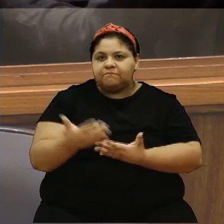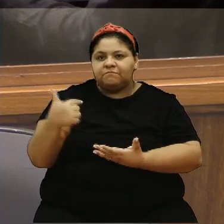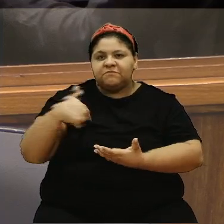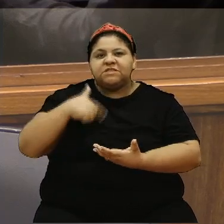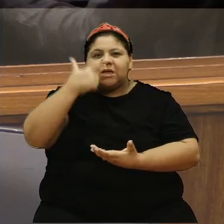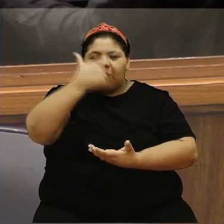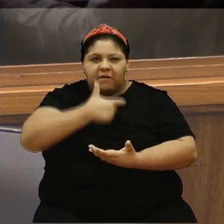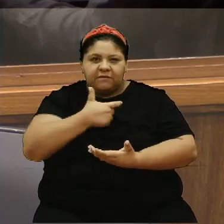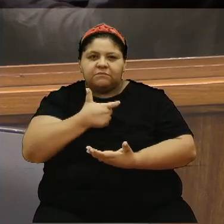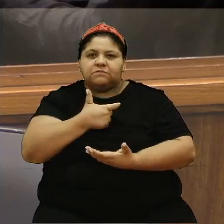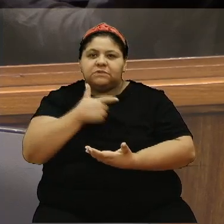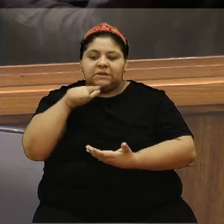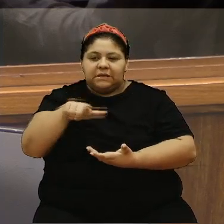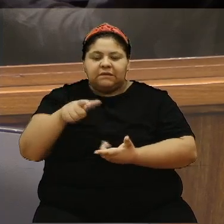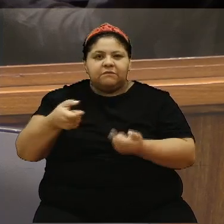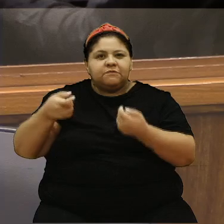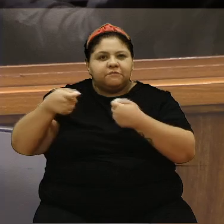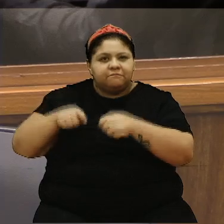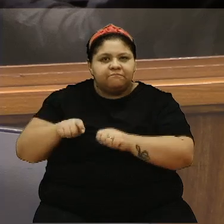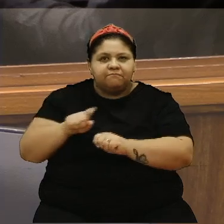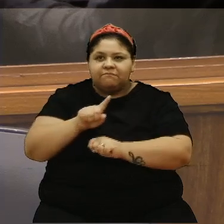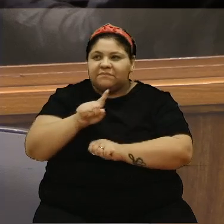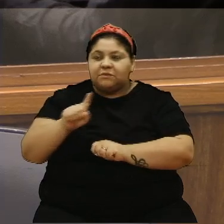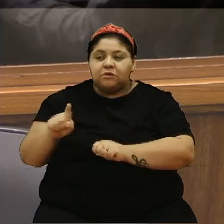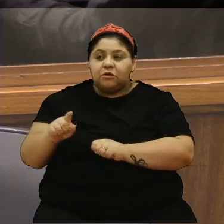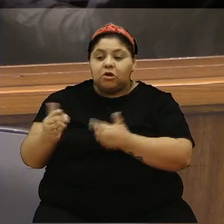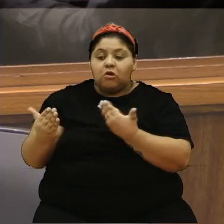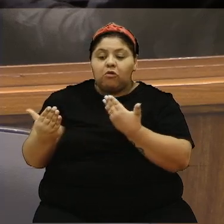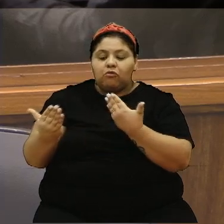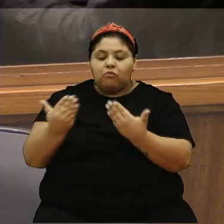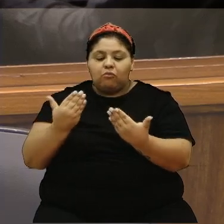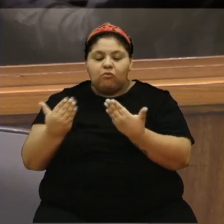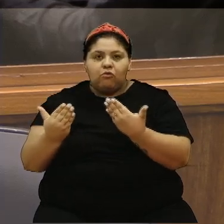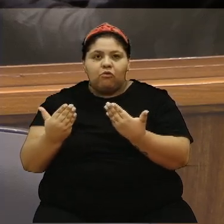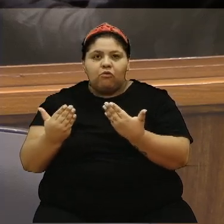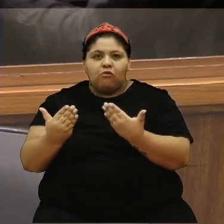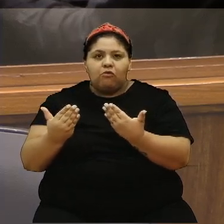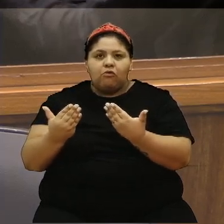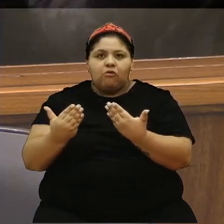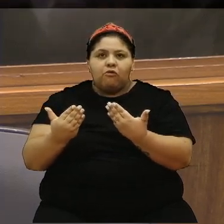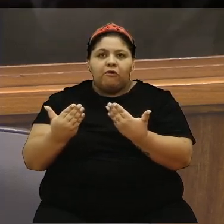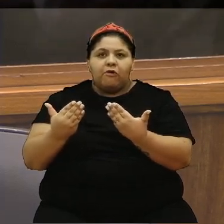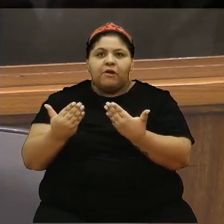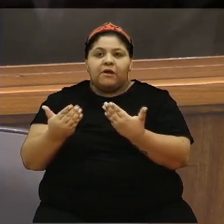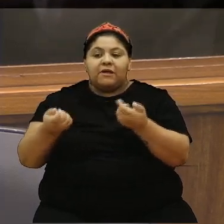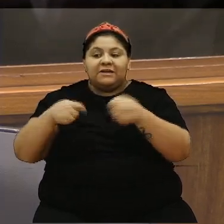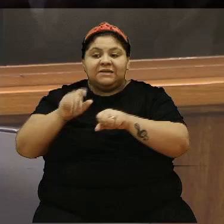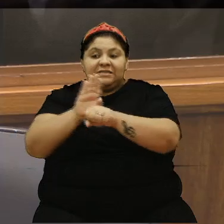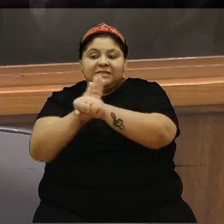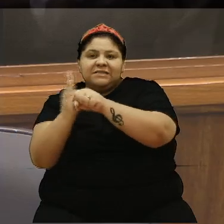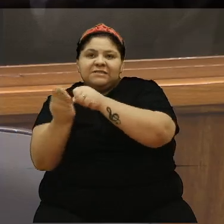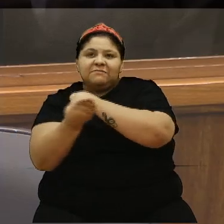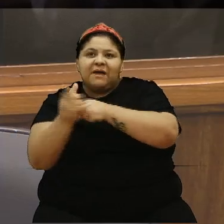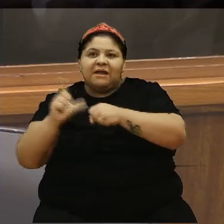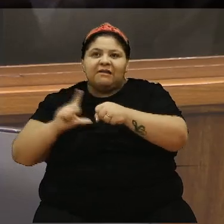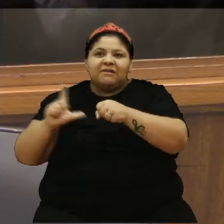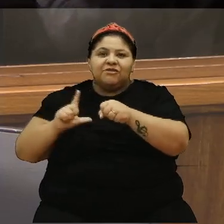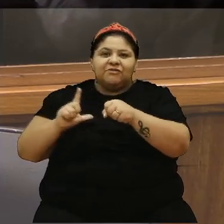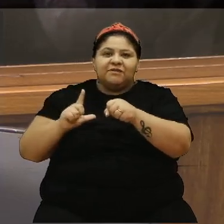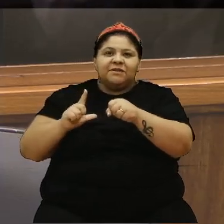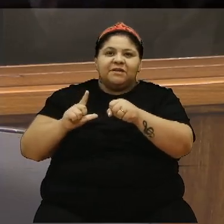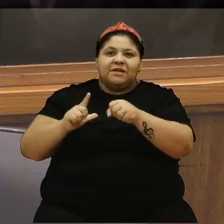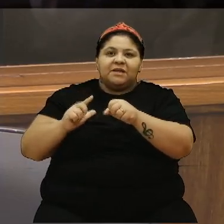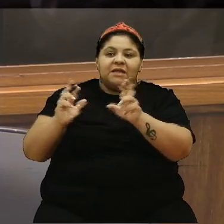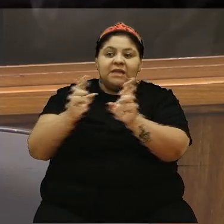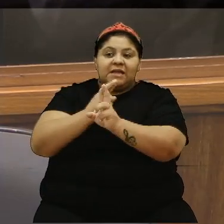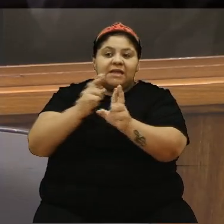acho que essas necessidades, elas não se comparam às necessidades que os bairros ainda têm no entorno desses serviços.